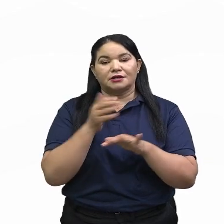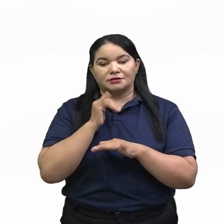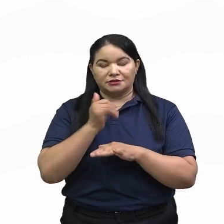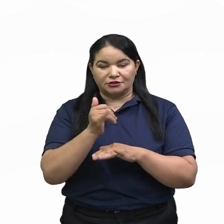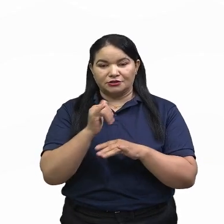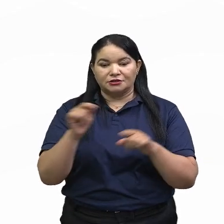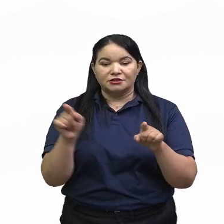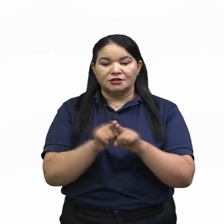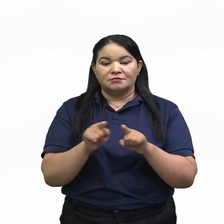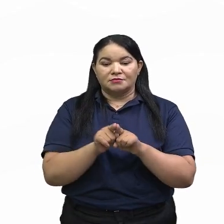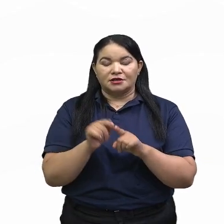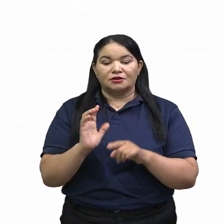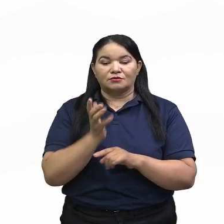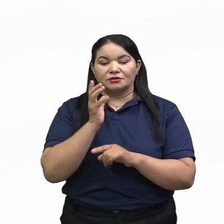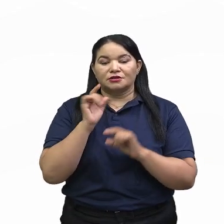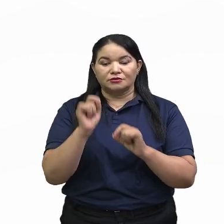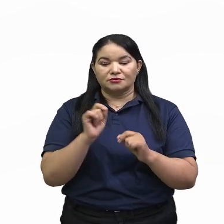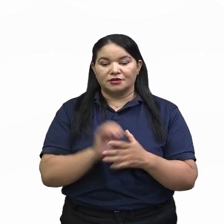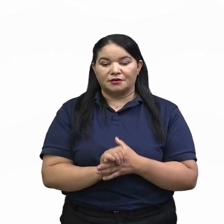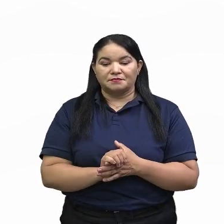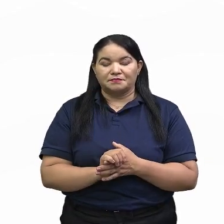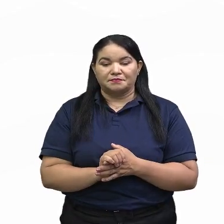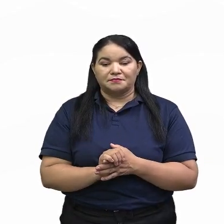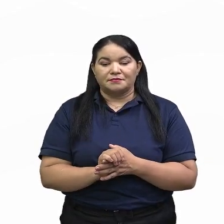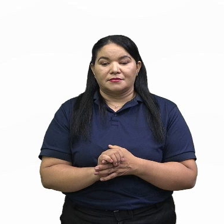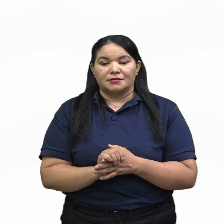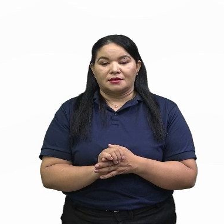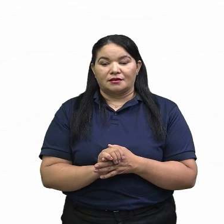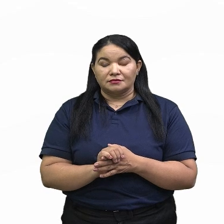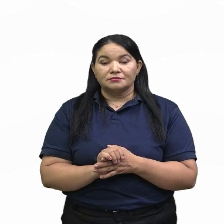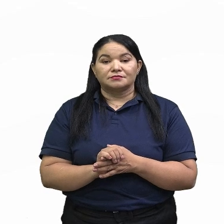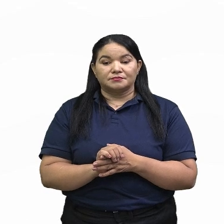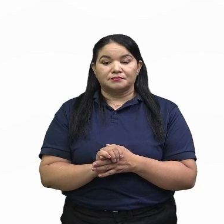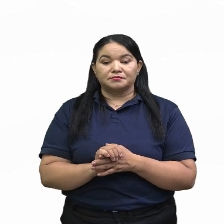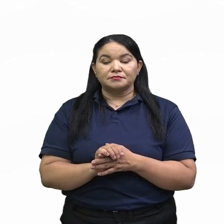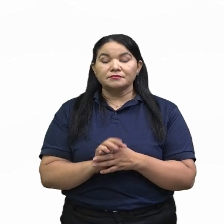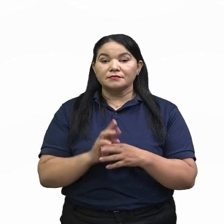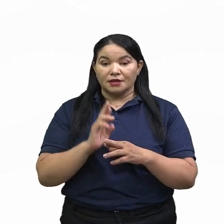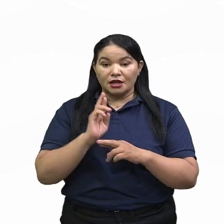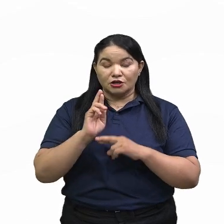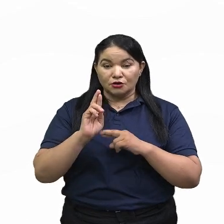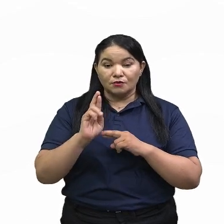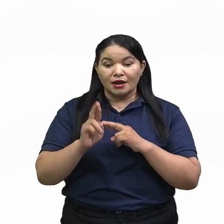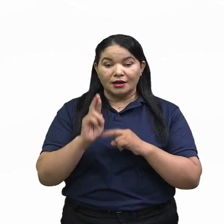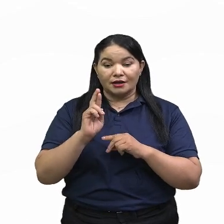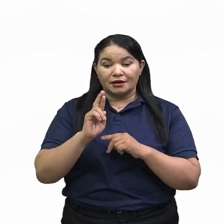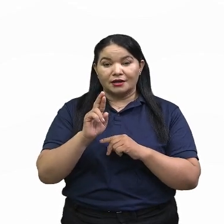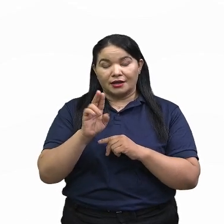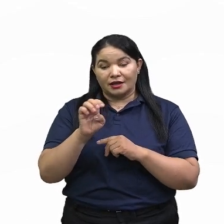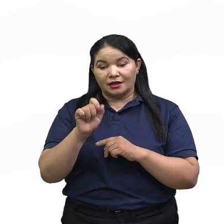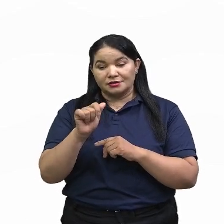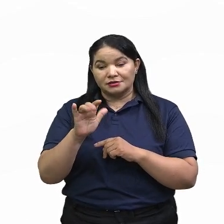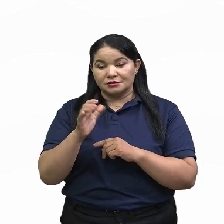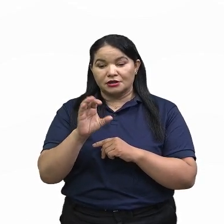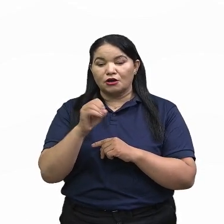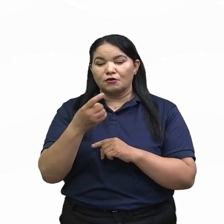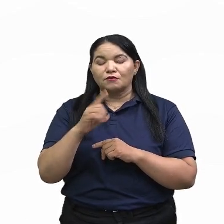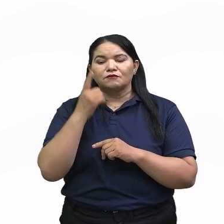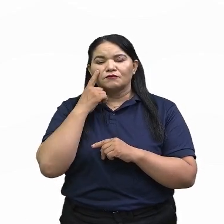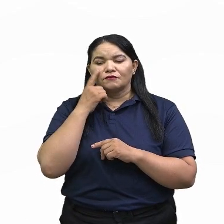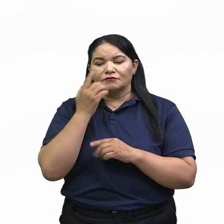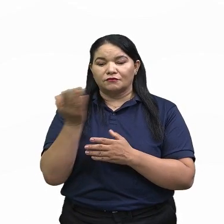eu tenho uma reação em cadeia. Claro que quando se fala sobre